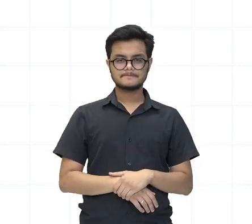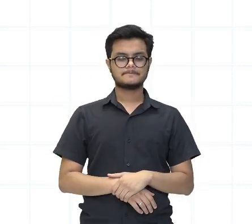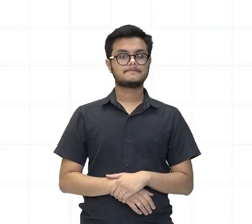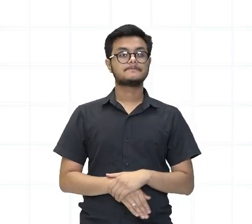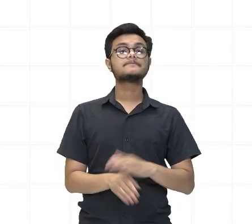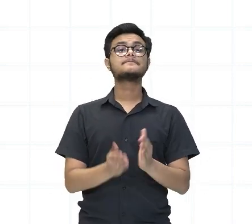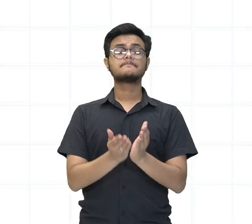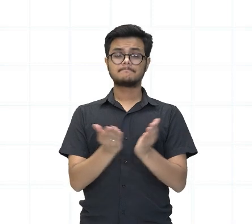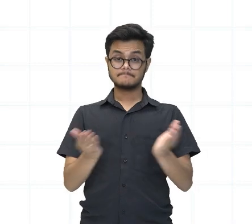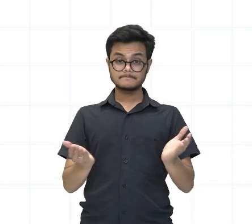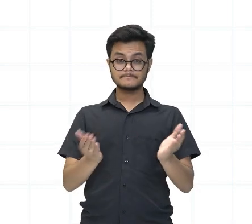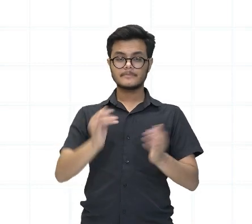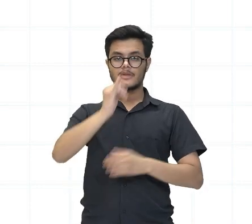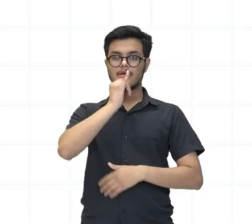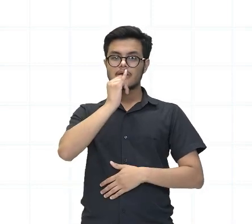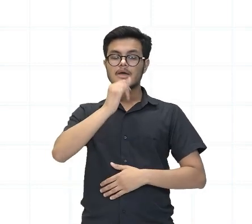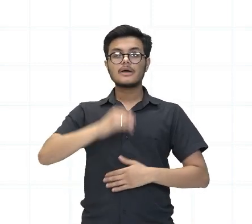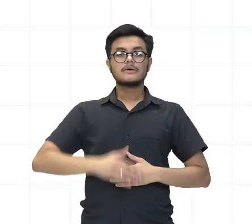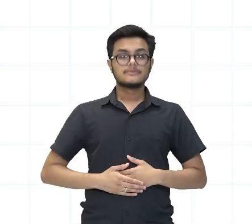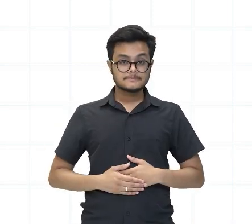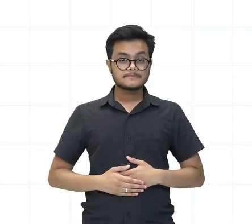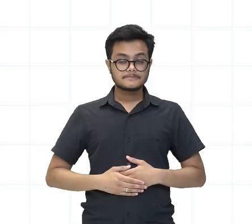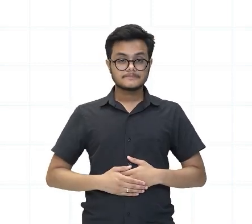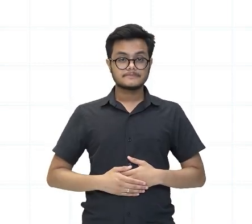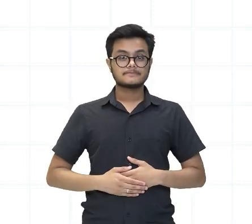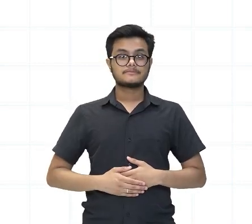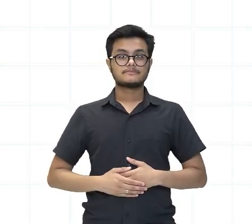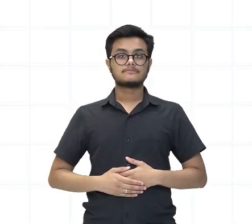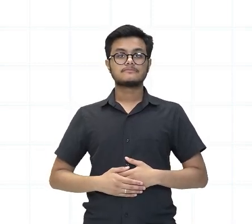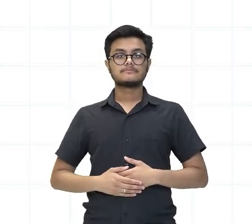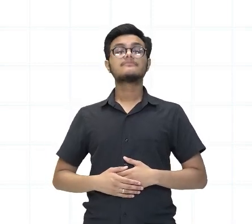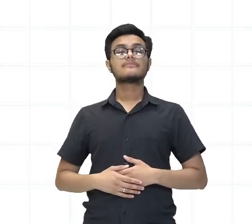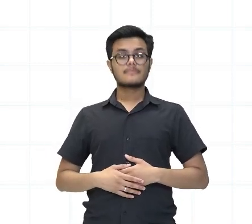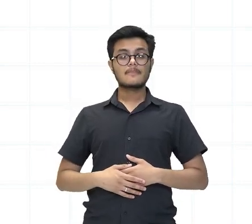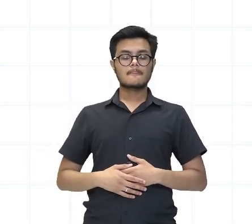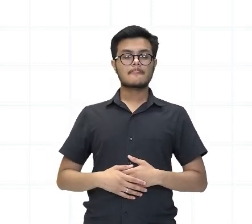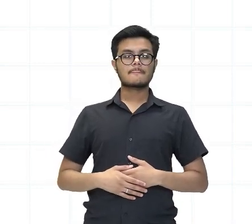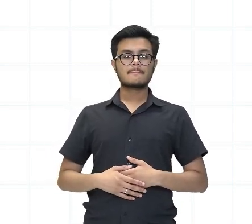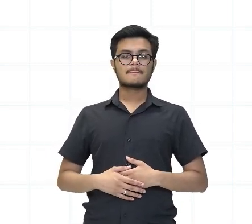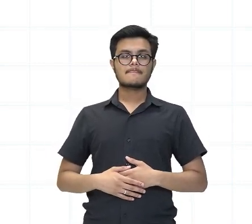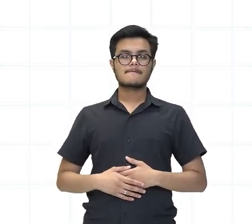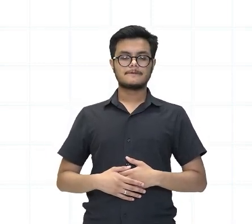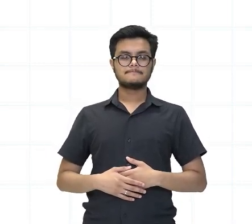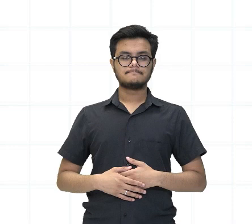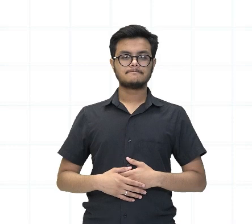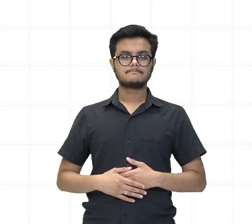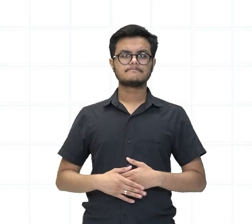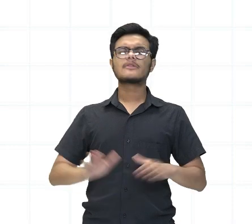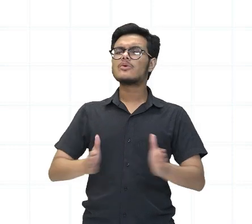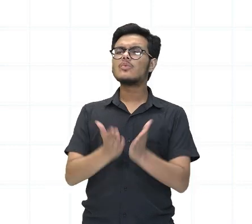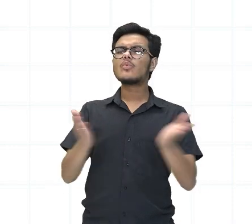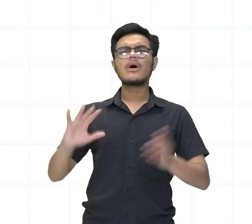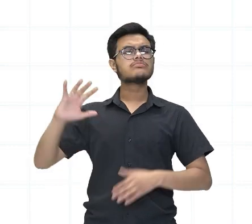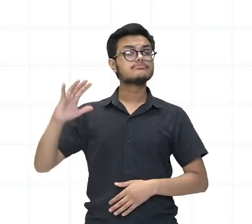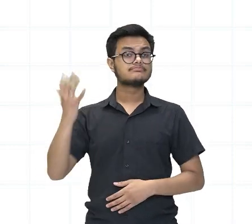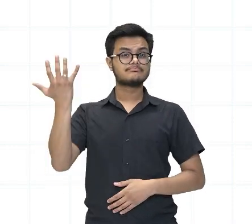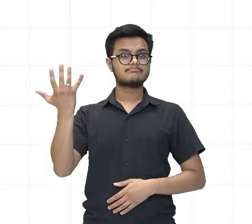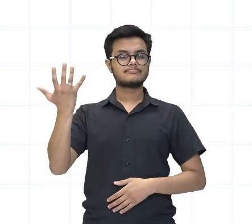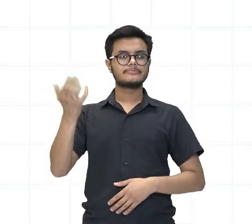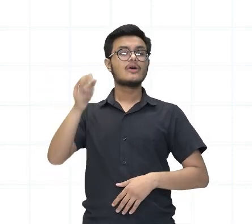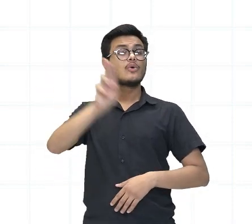que eu fico sabendo quando a ação foi feita, eu estou falando do tempo verbal. Então, o meu tempo verbal pode